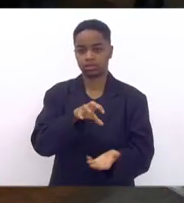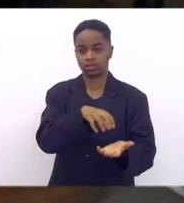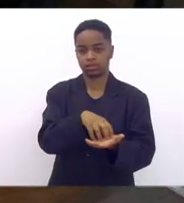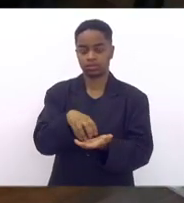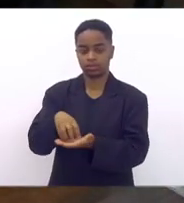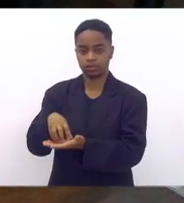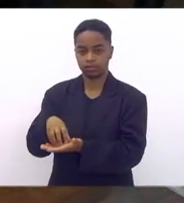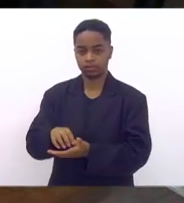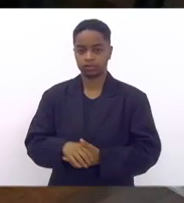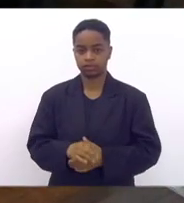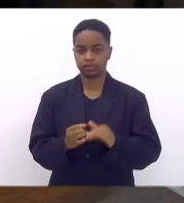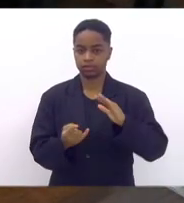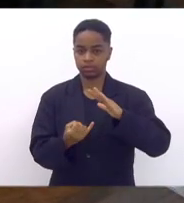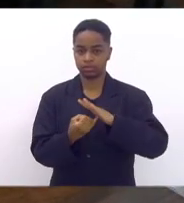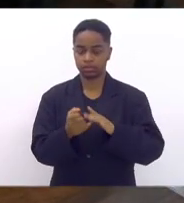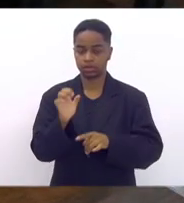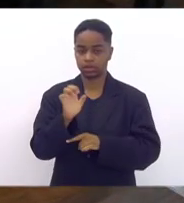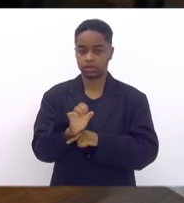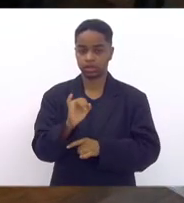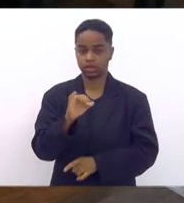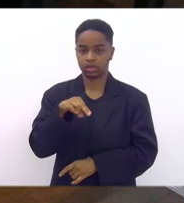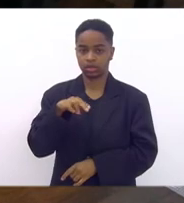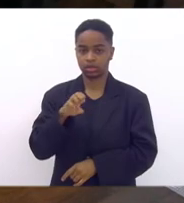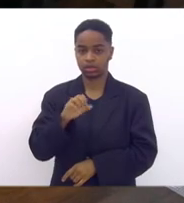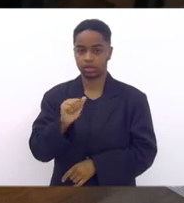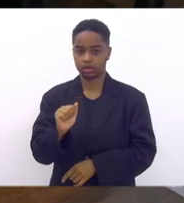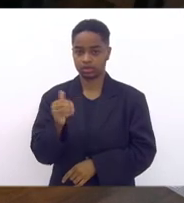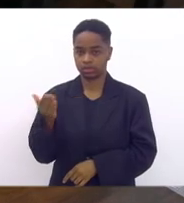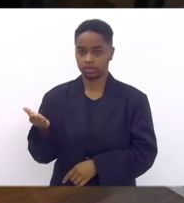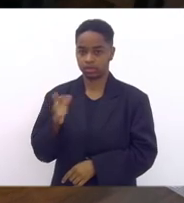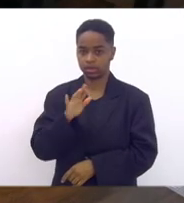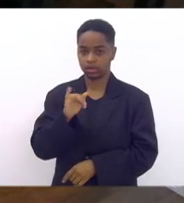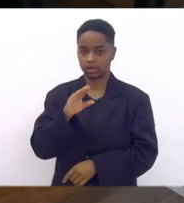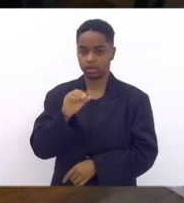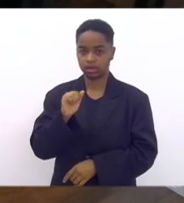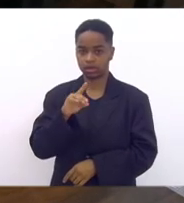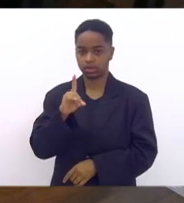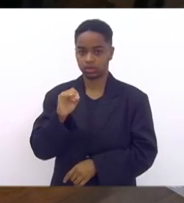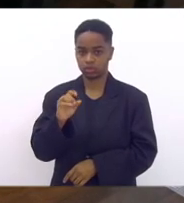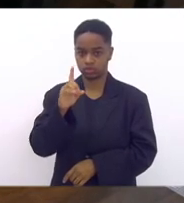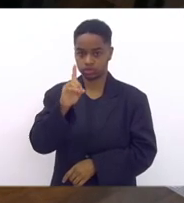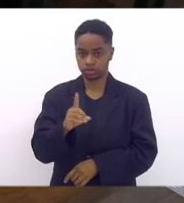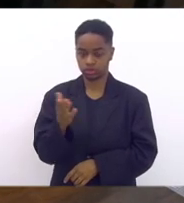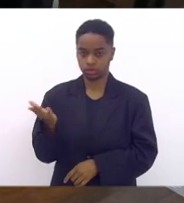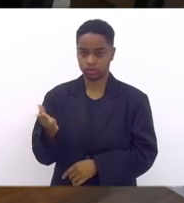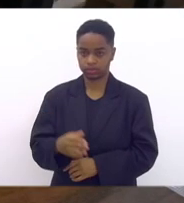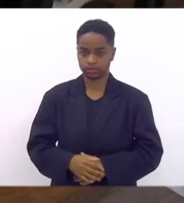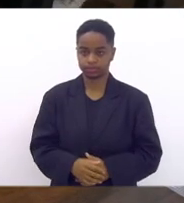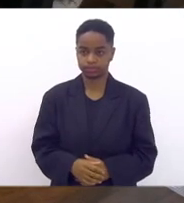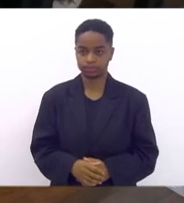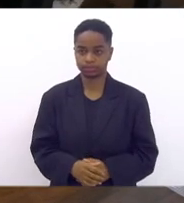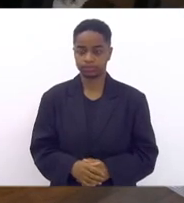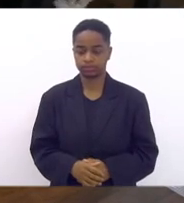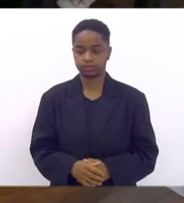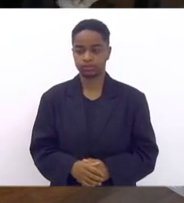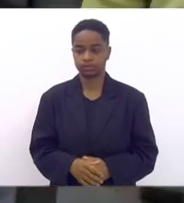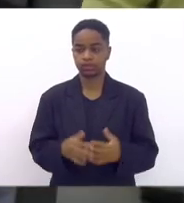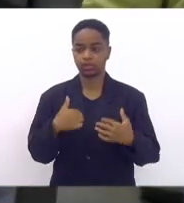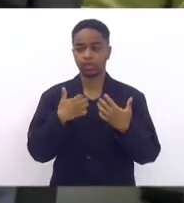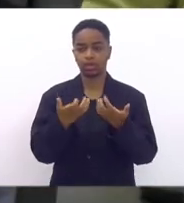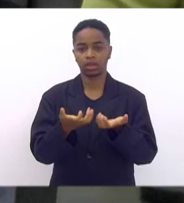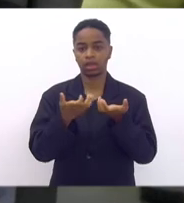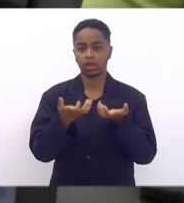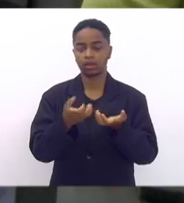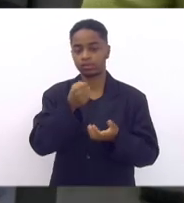órgão Instituto Estadual do inia ricardoo da Sil eu quero aqui passar a palavra